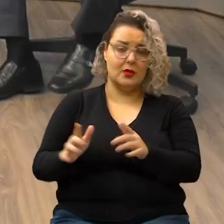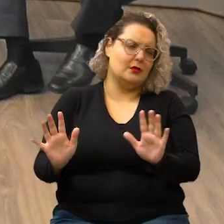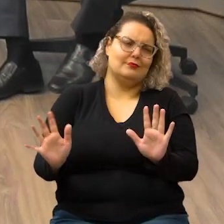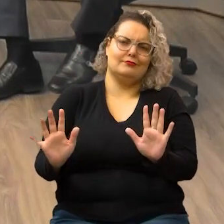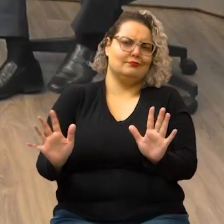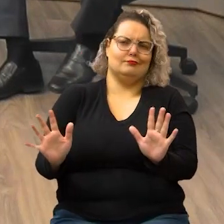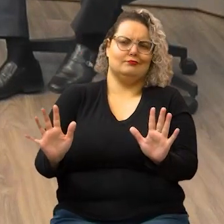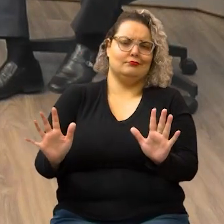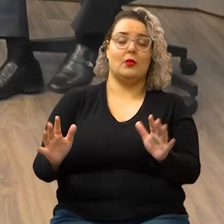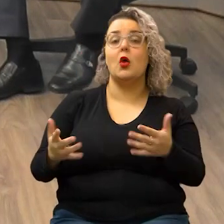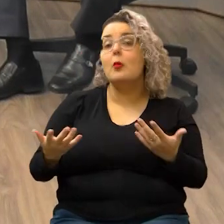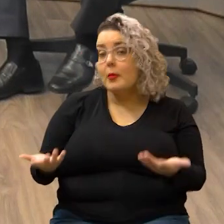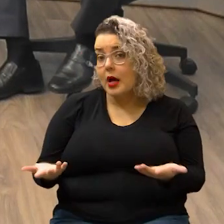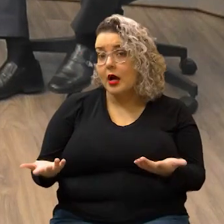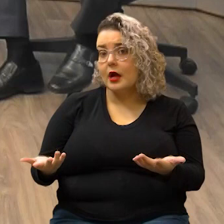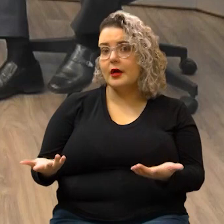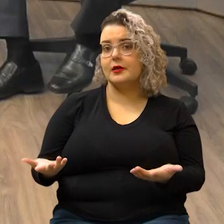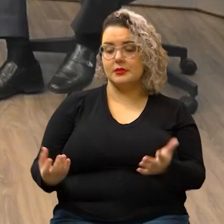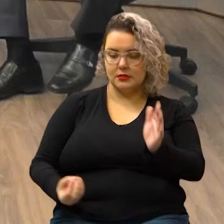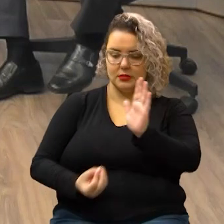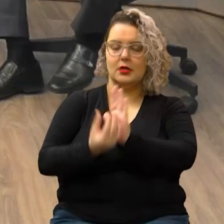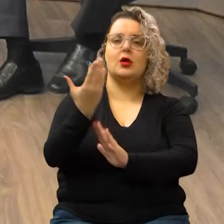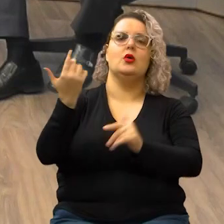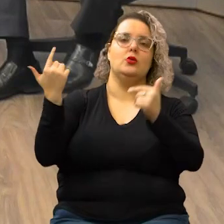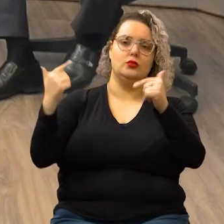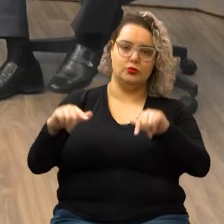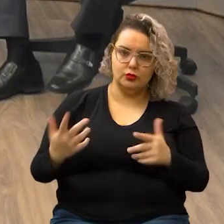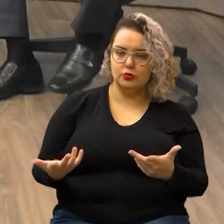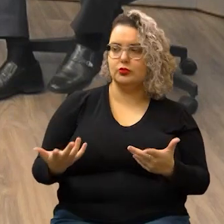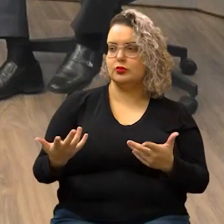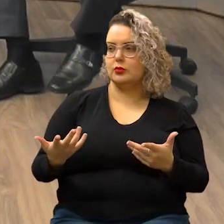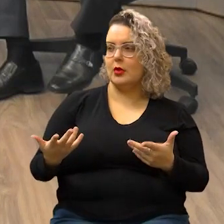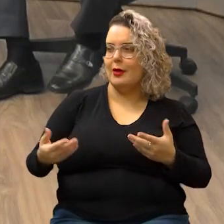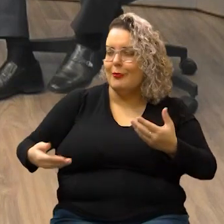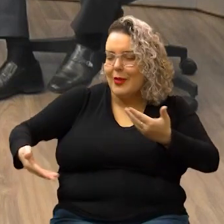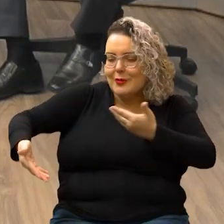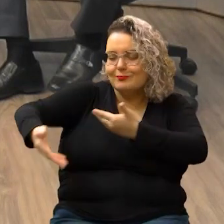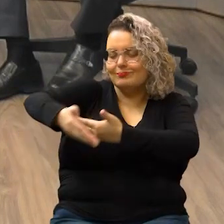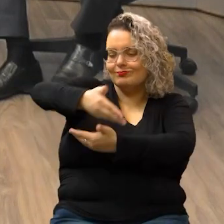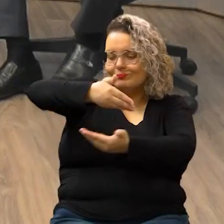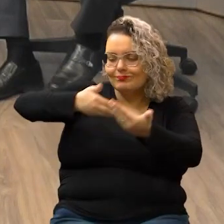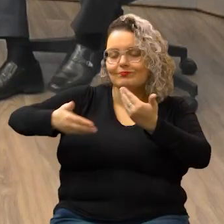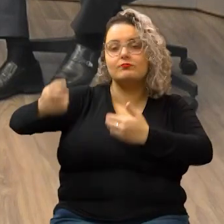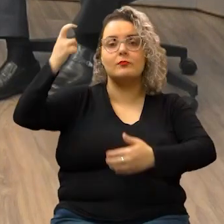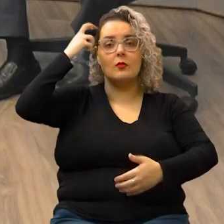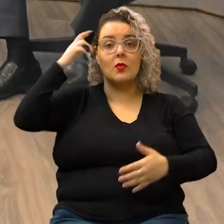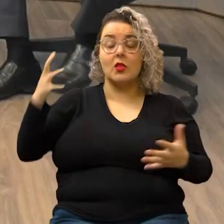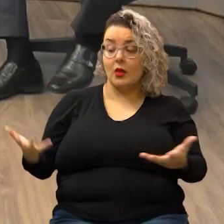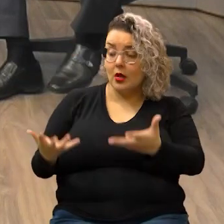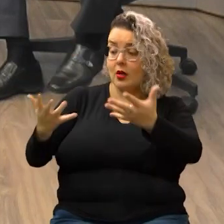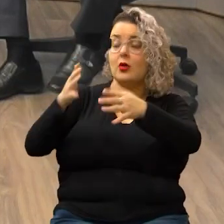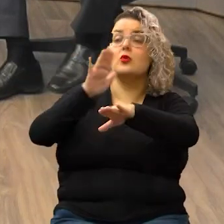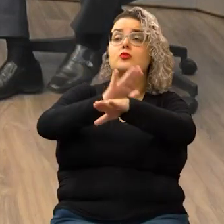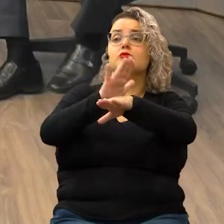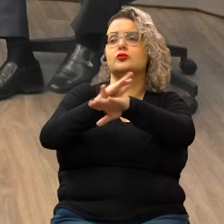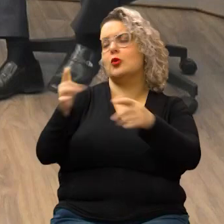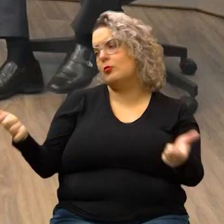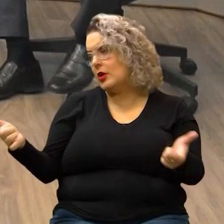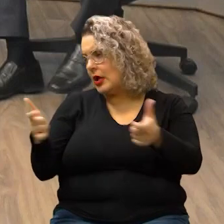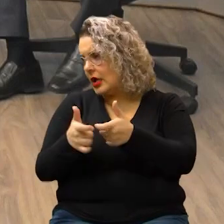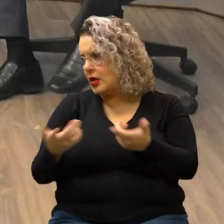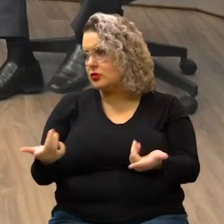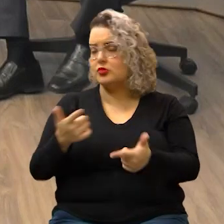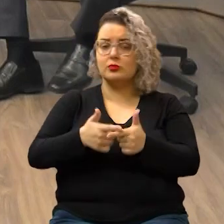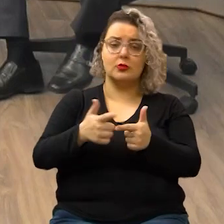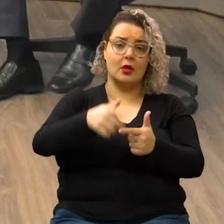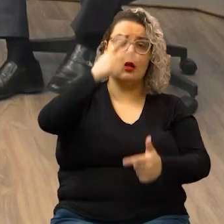Não, mas criou um ambiente, um caldo cultural que colaborou muito para reduzir o problema.